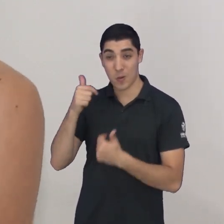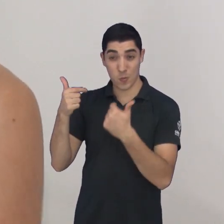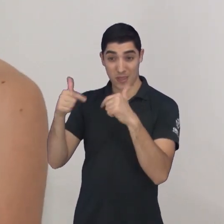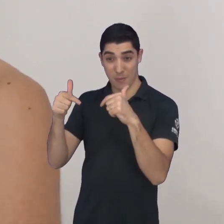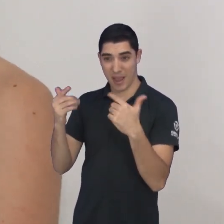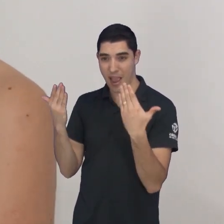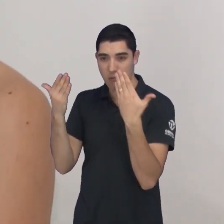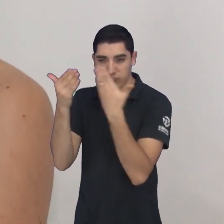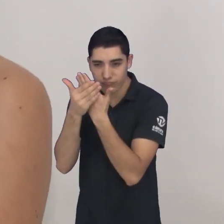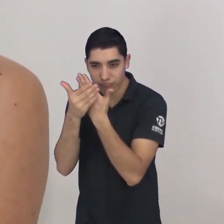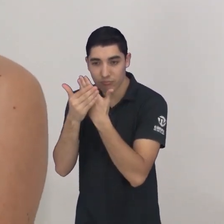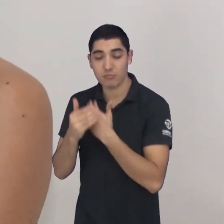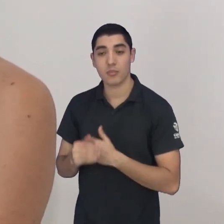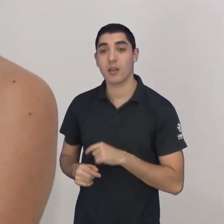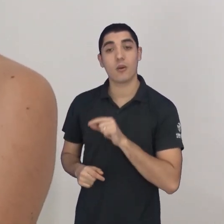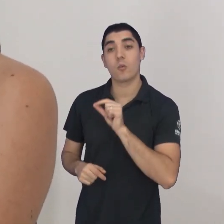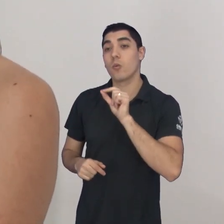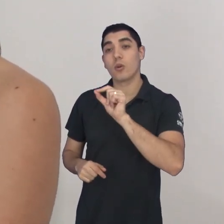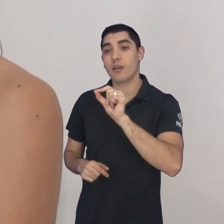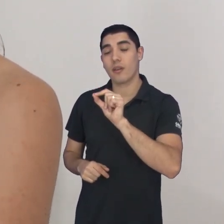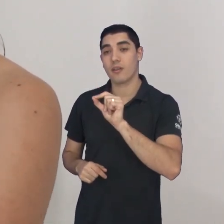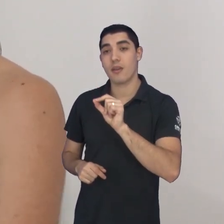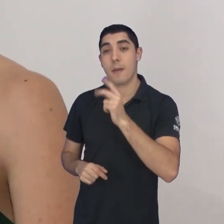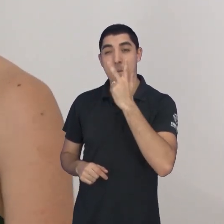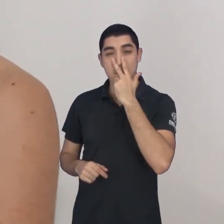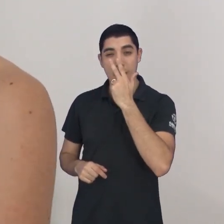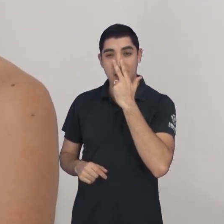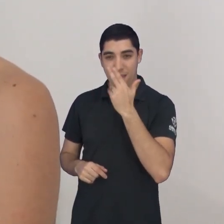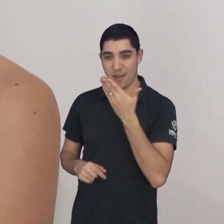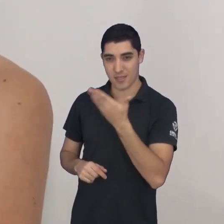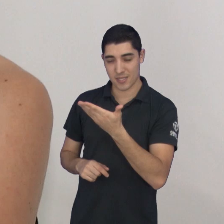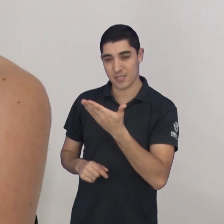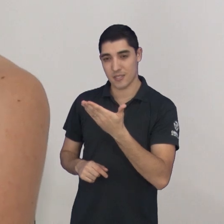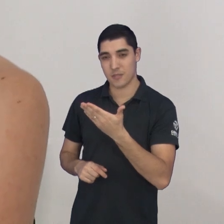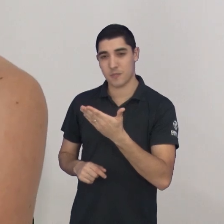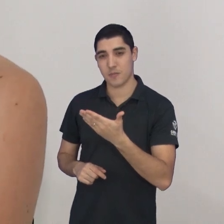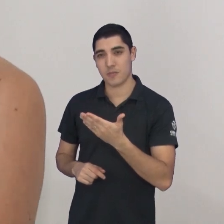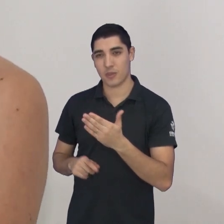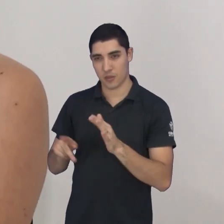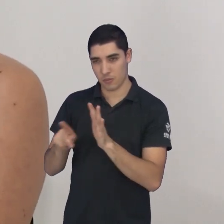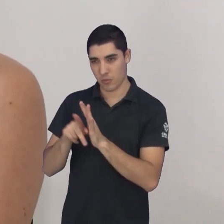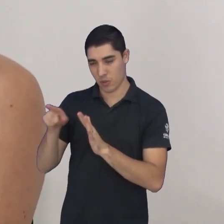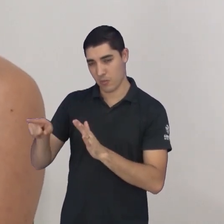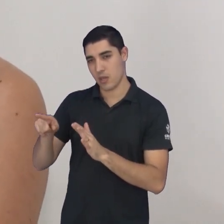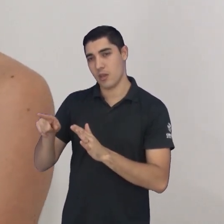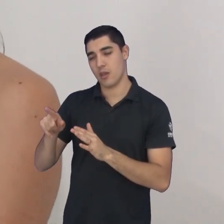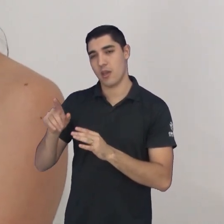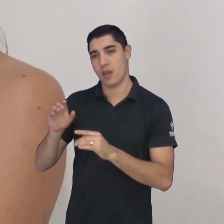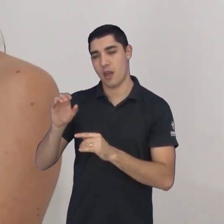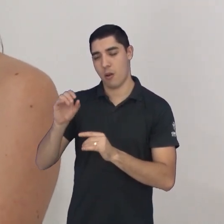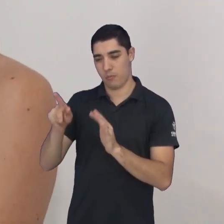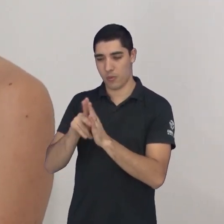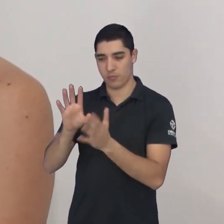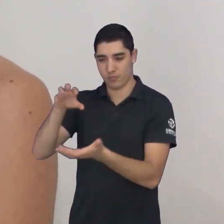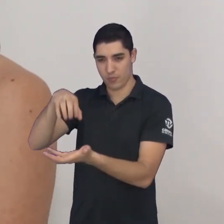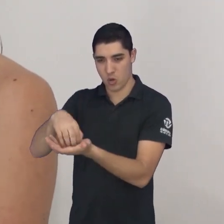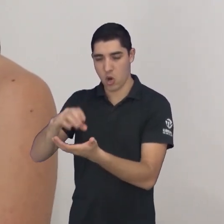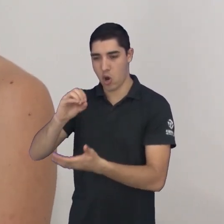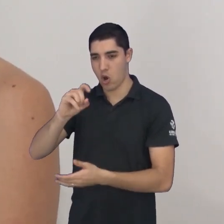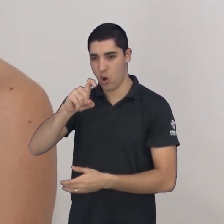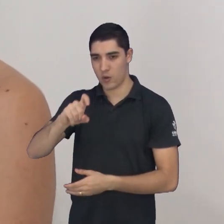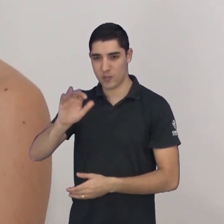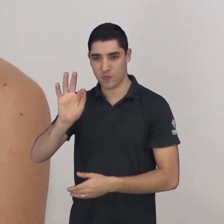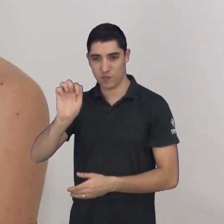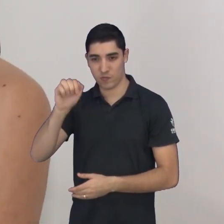vai rendendo, né, para o nosso sistema, segundo a Organização Internacional do Trabalho e a Oxfam,